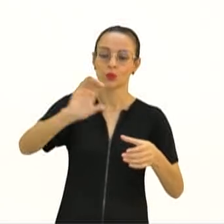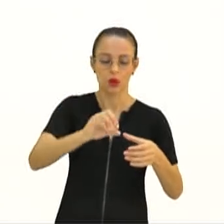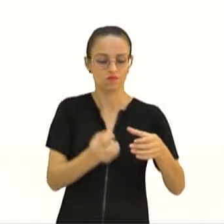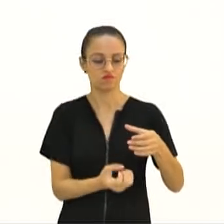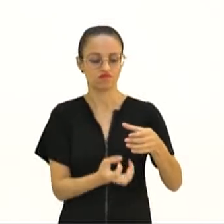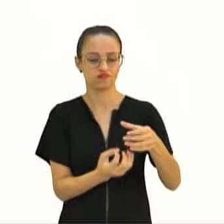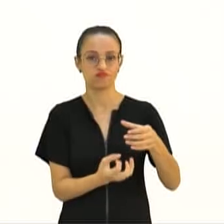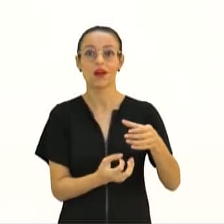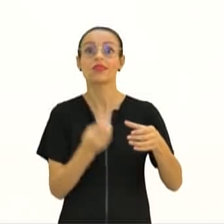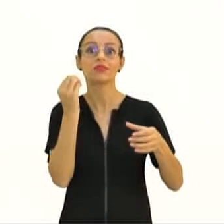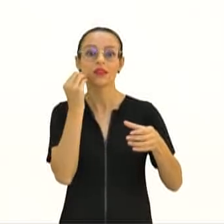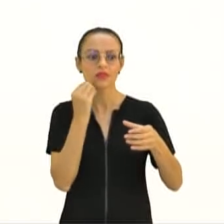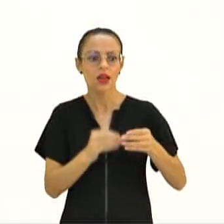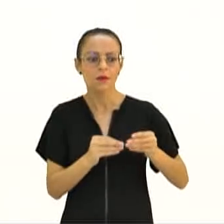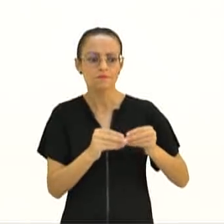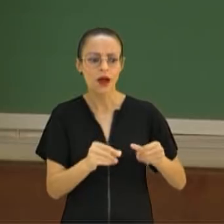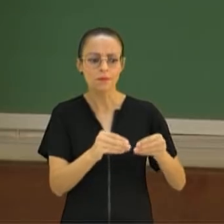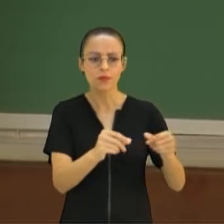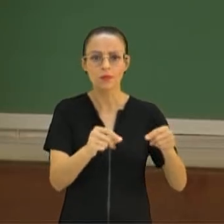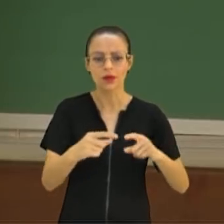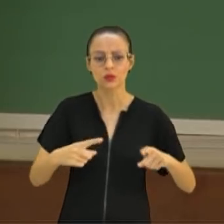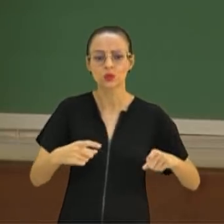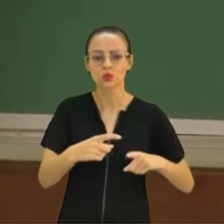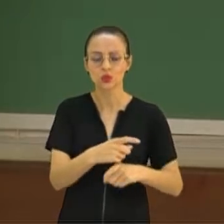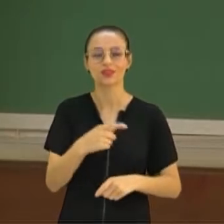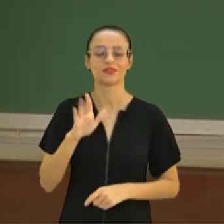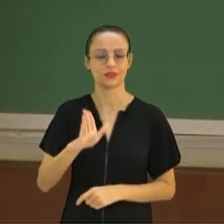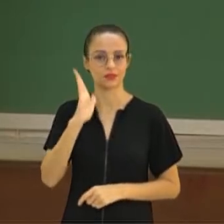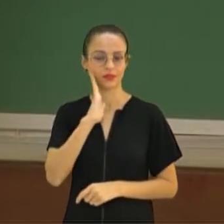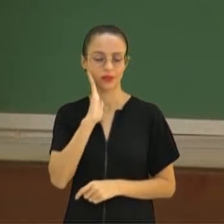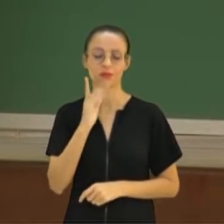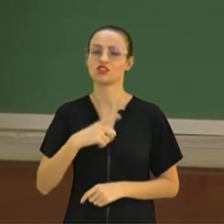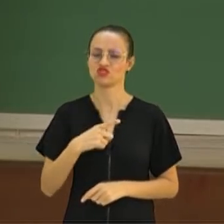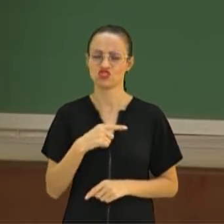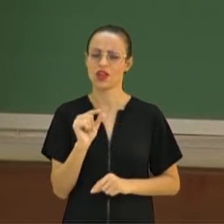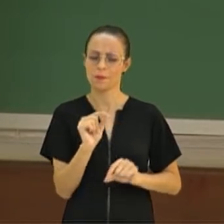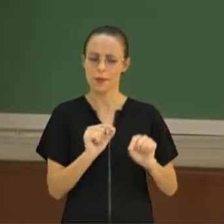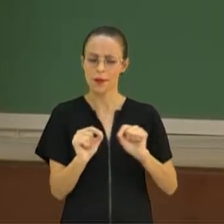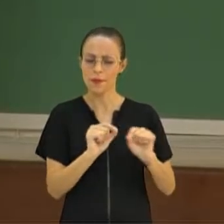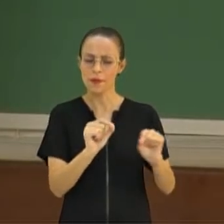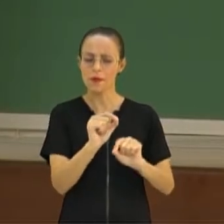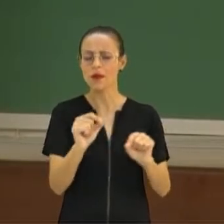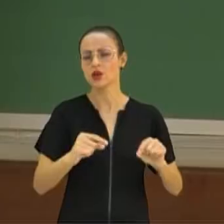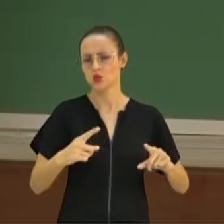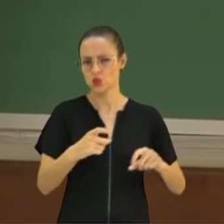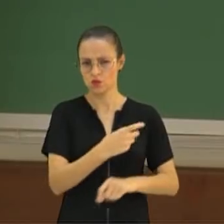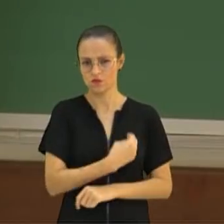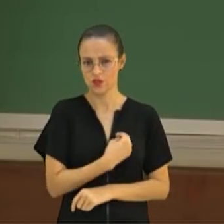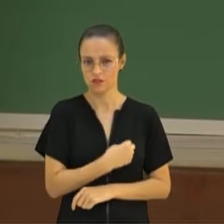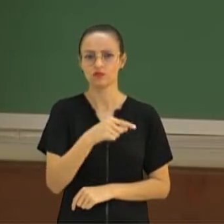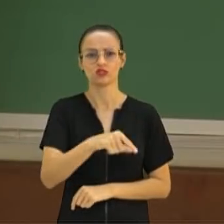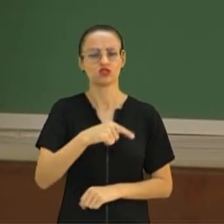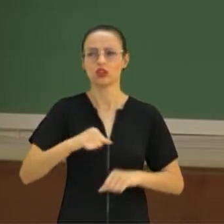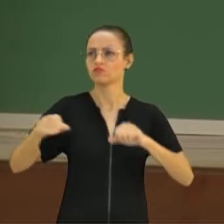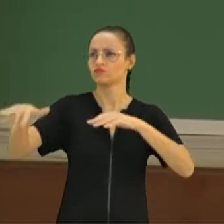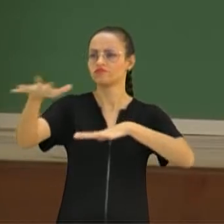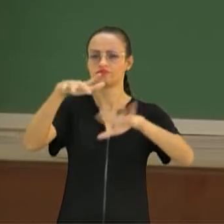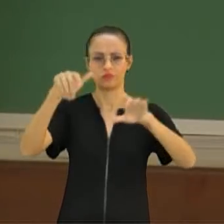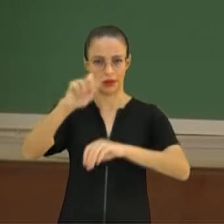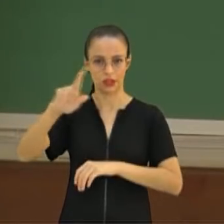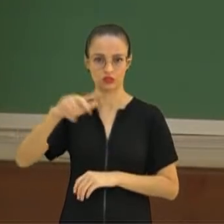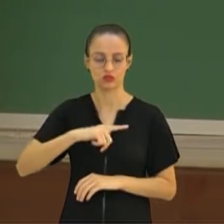de eliminar os micro-organismos. Então já tinha-se uma ideia que existiam micro-organismos, né, nas superfícies, no ar e tudo